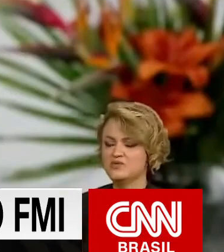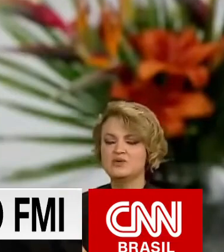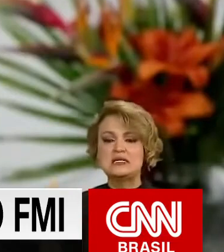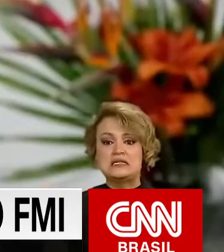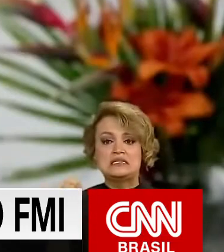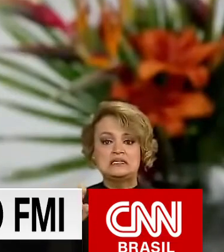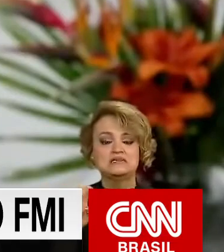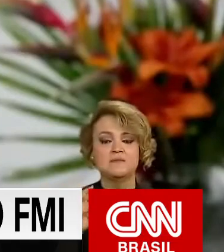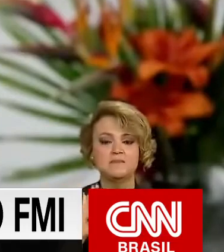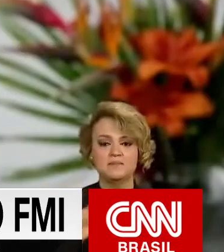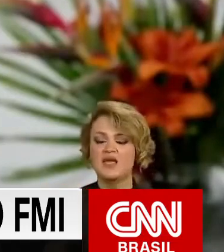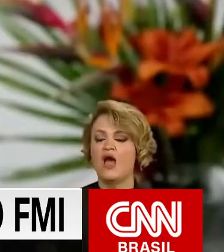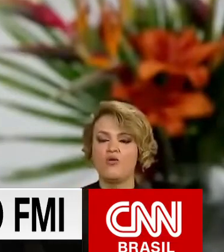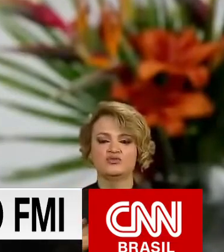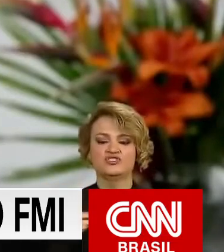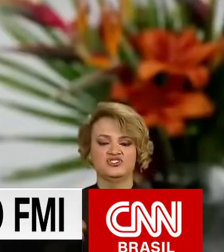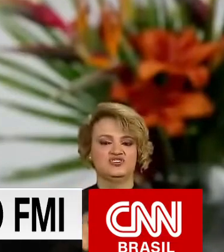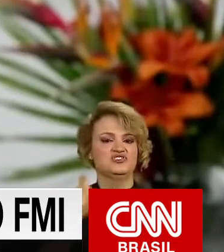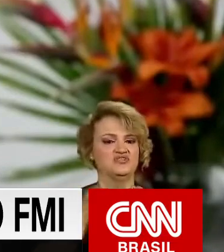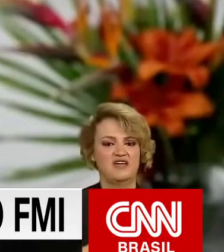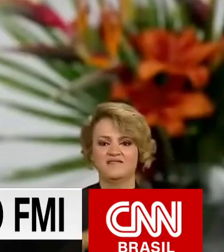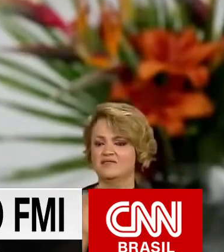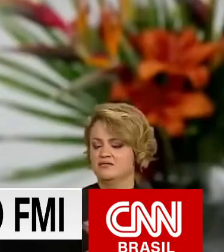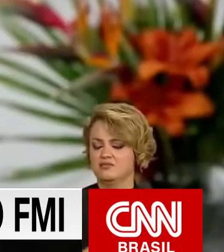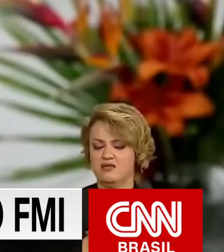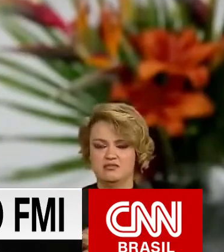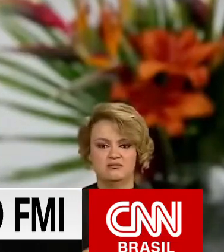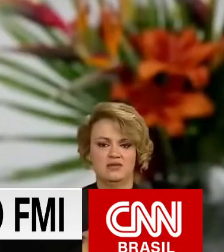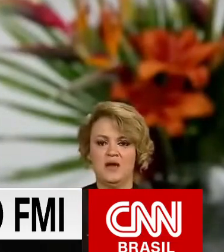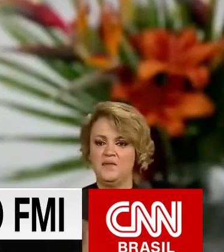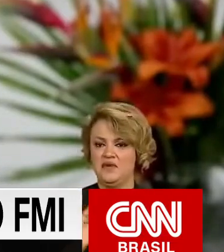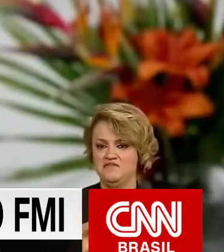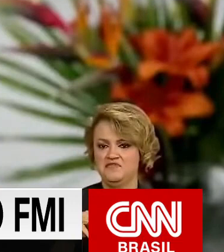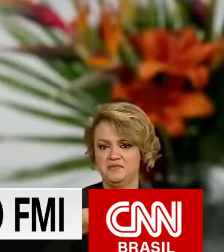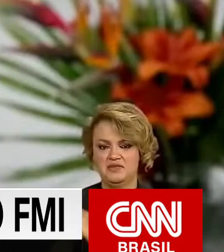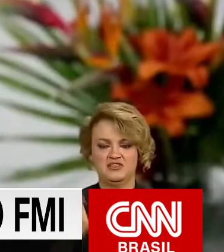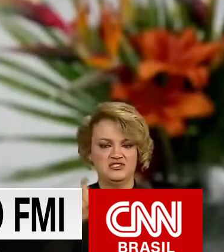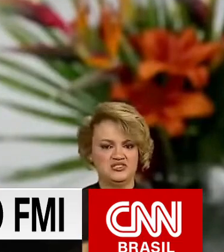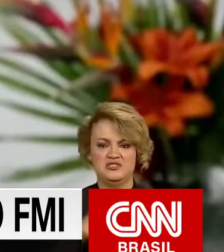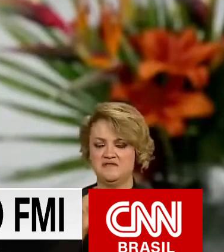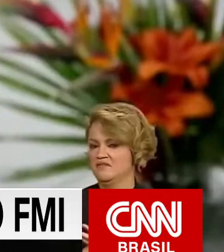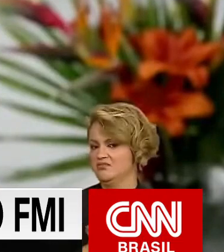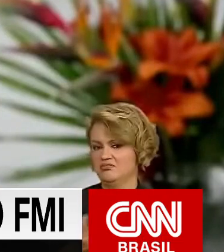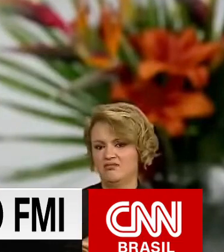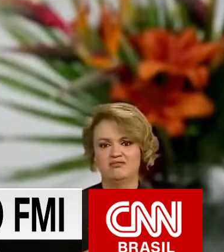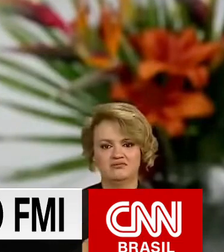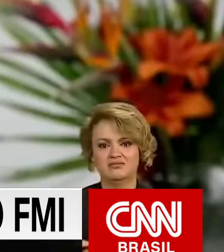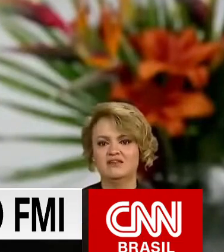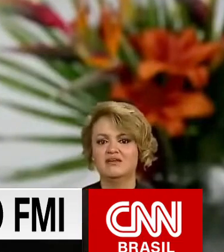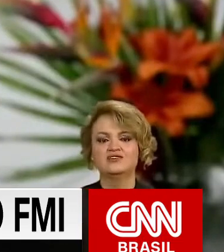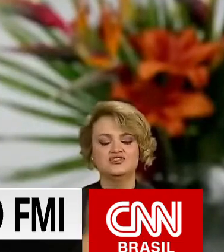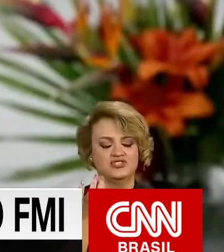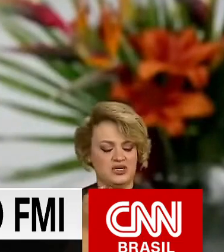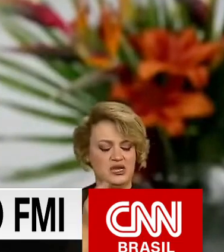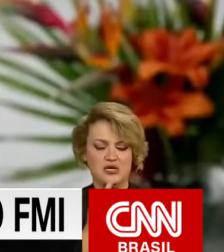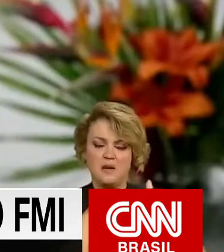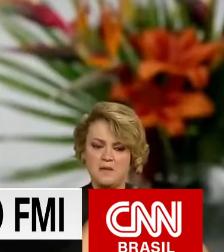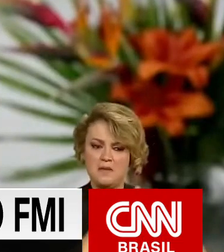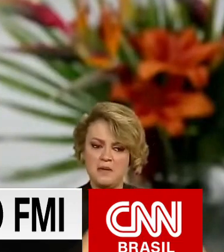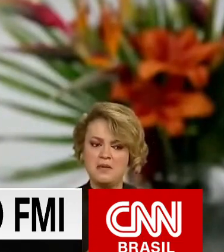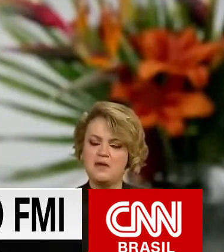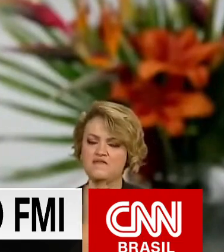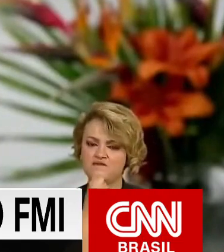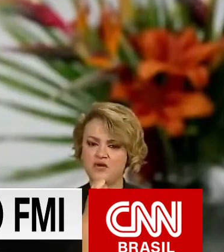nada ao FMI e nem queremos dever. O que nós queremos é ter reservas cada vez mais fortes para que a gente seja dono do nosso nariz